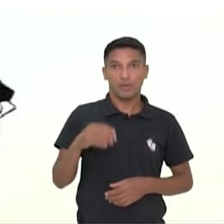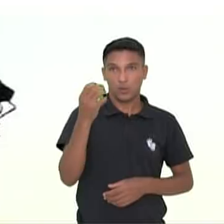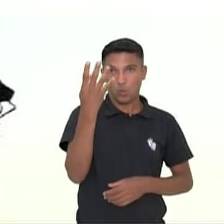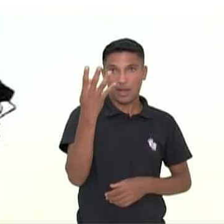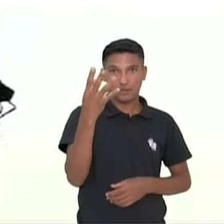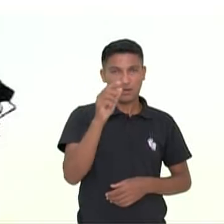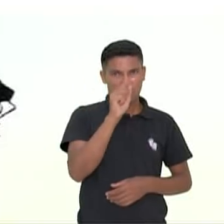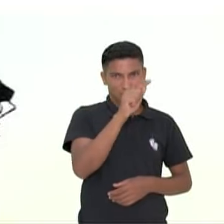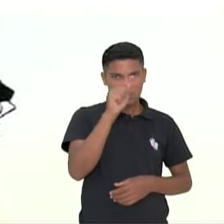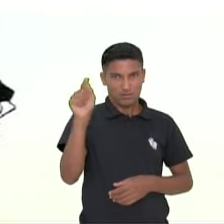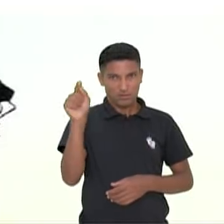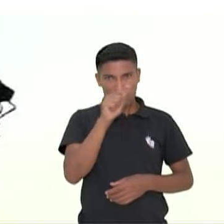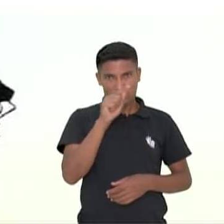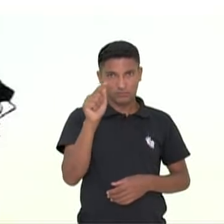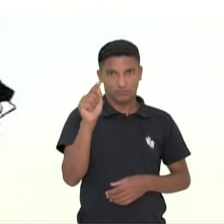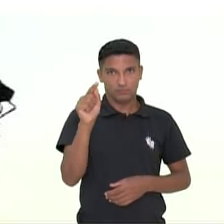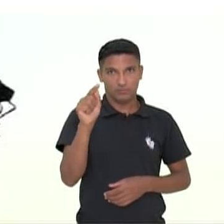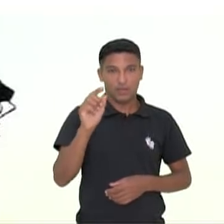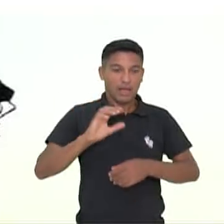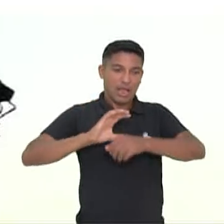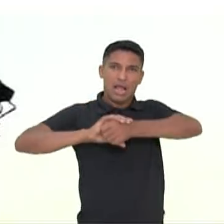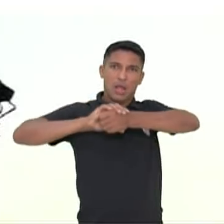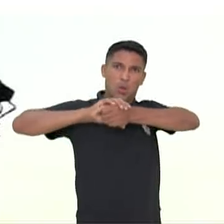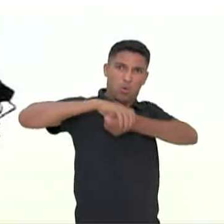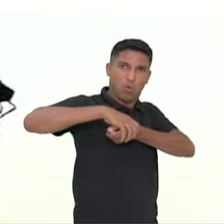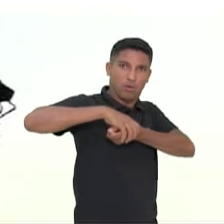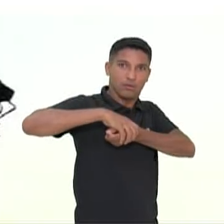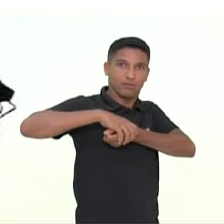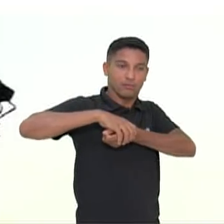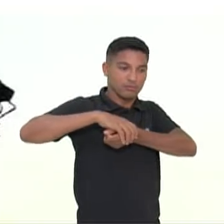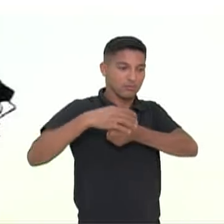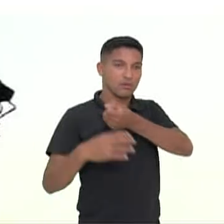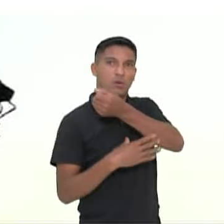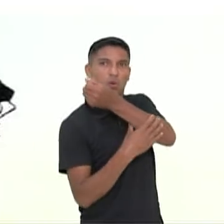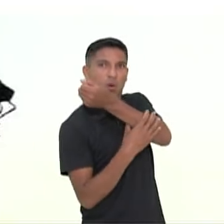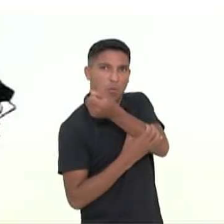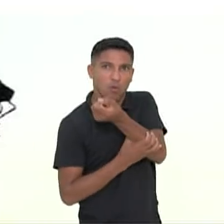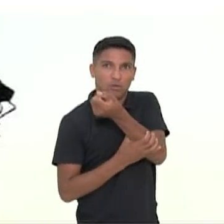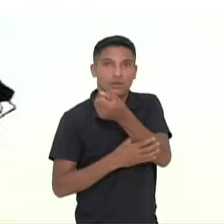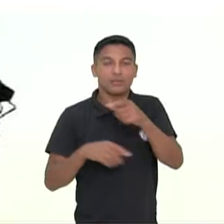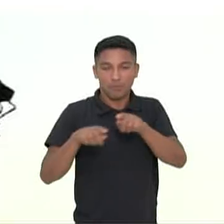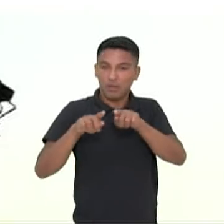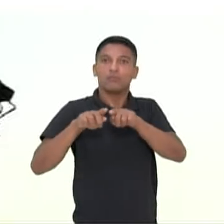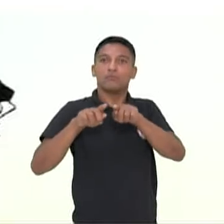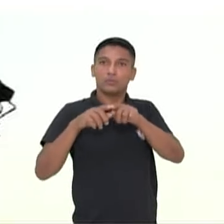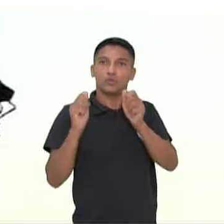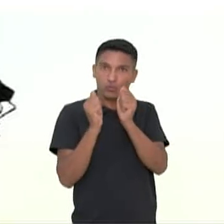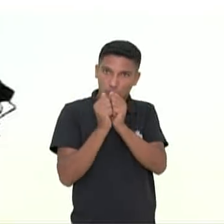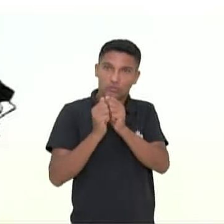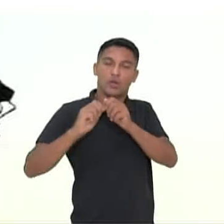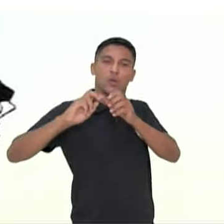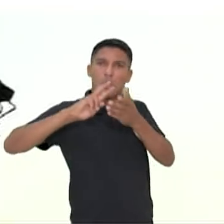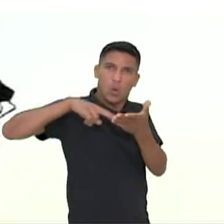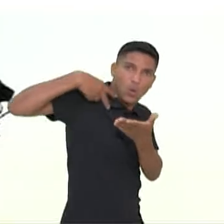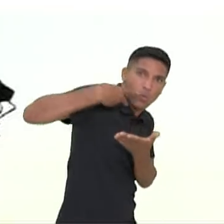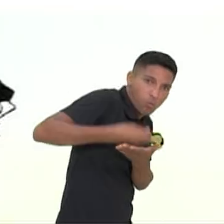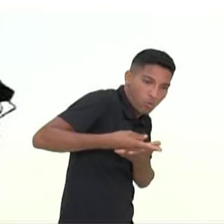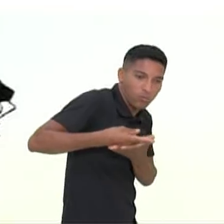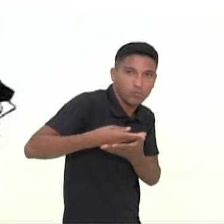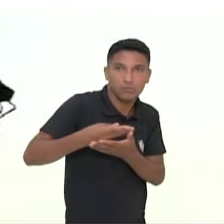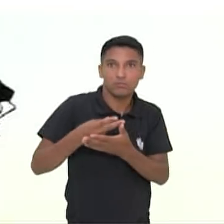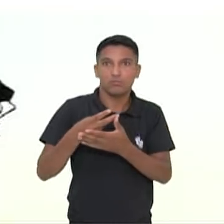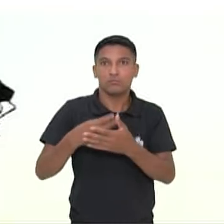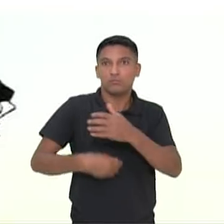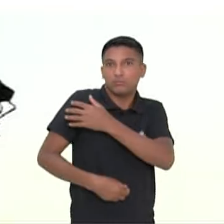de mobilização do braço, e depois o movimento de levar o oponente ao chão, tá? O